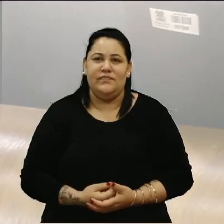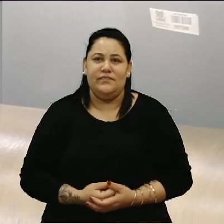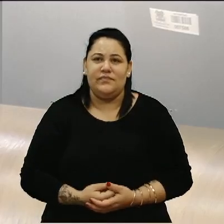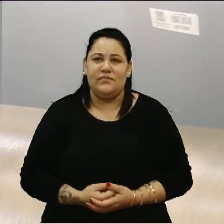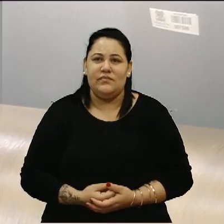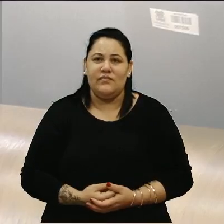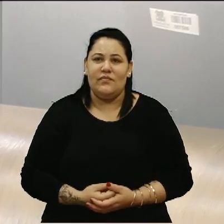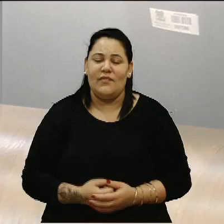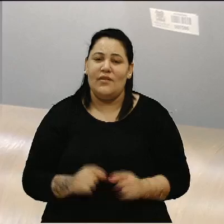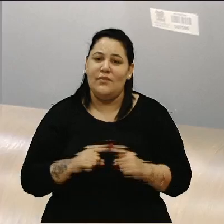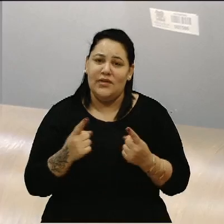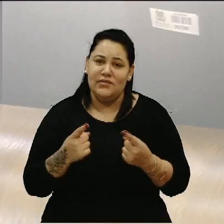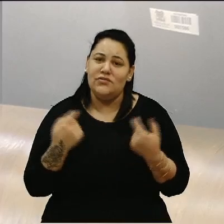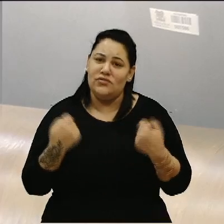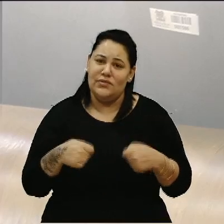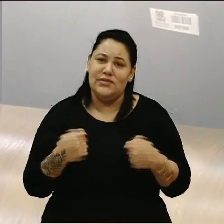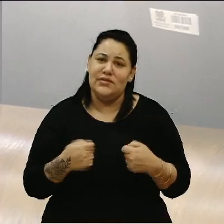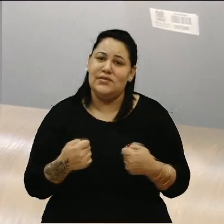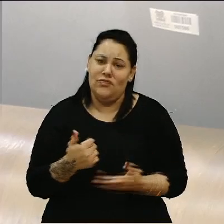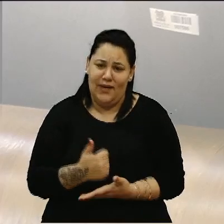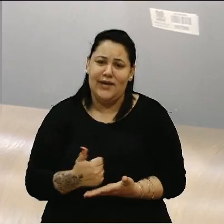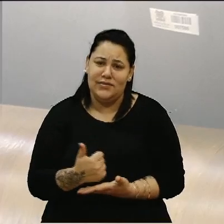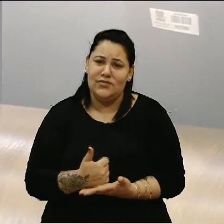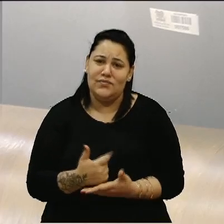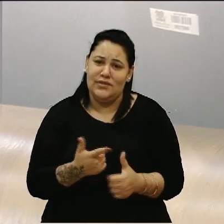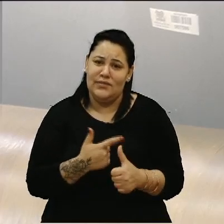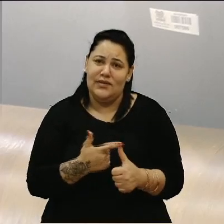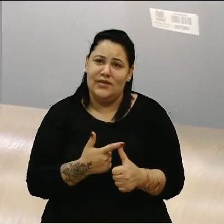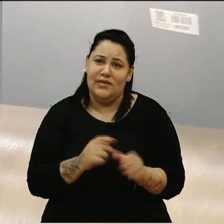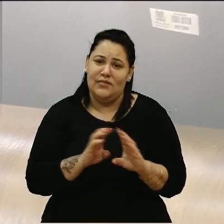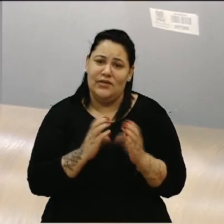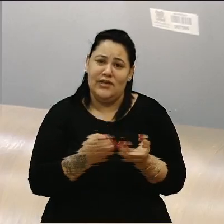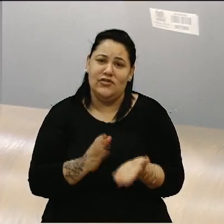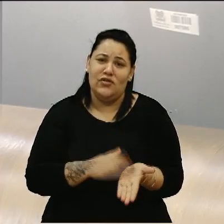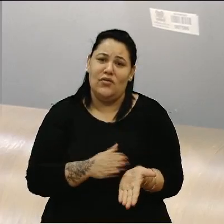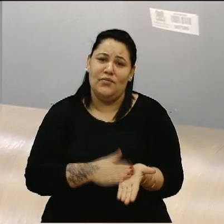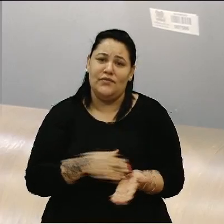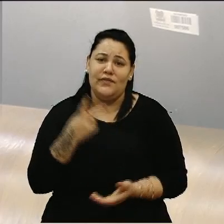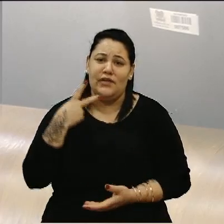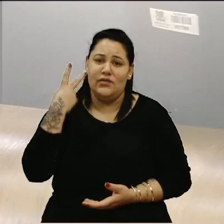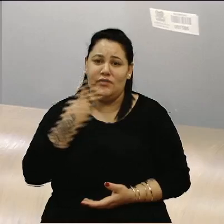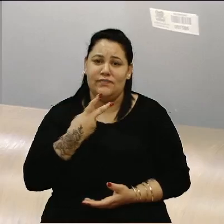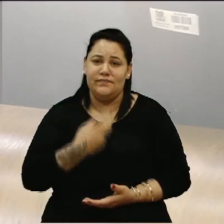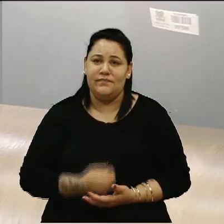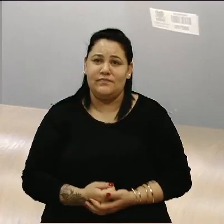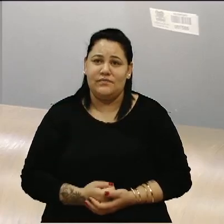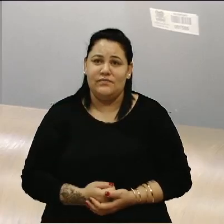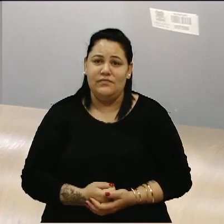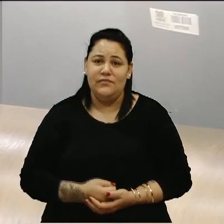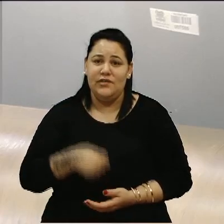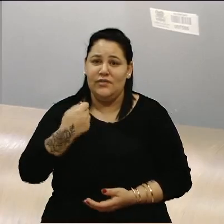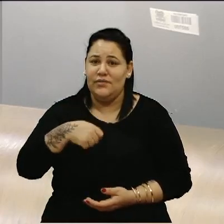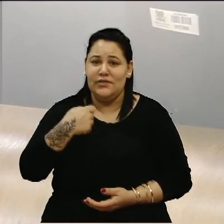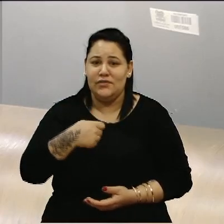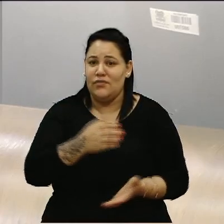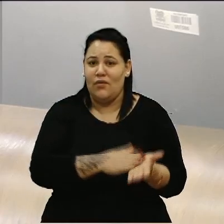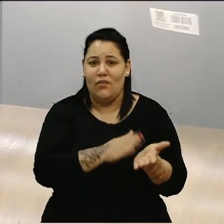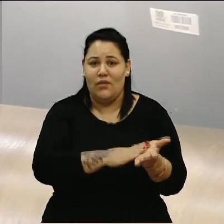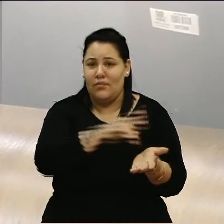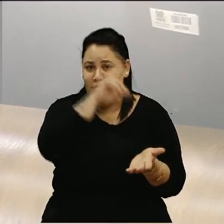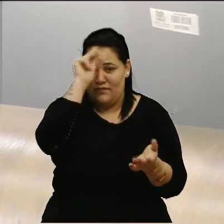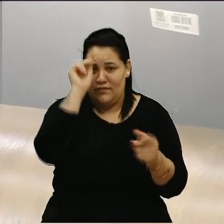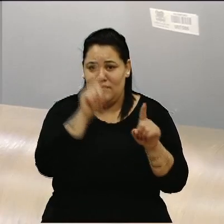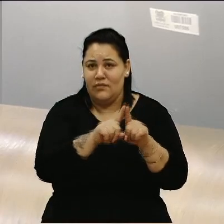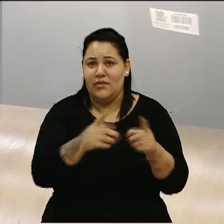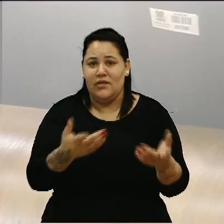mas nós precisamos do miúdo. O miúdo, a comunidade cobra do vereador. Eu vou ter que andar com o prefeito ali.